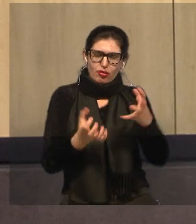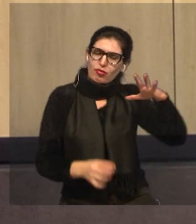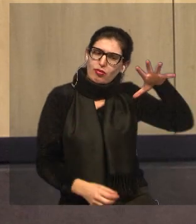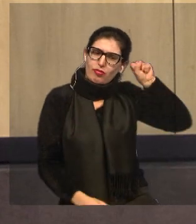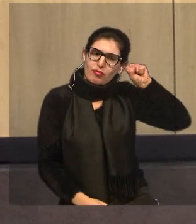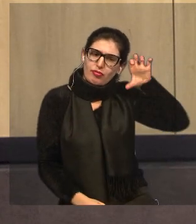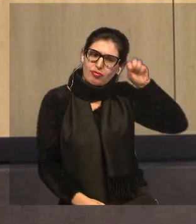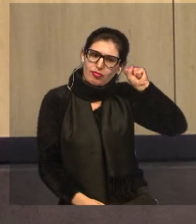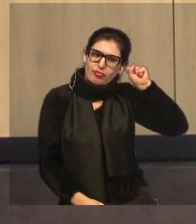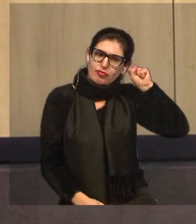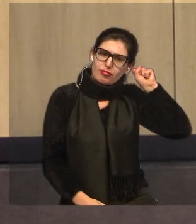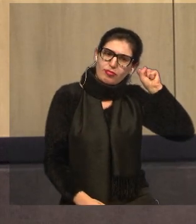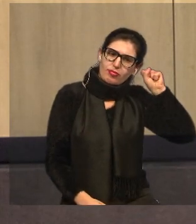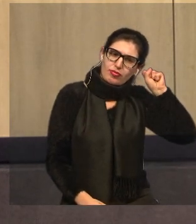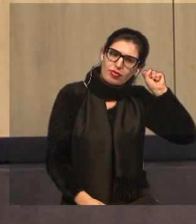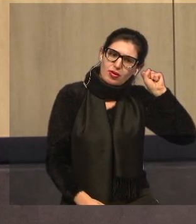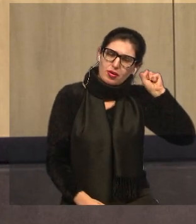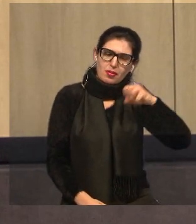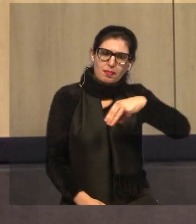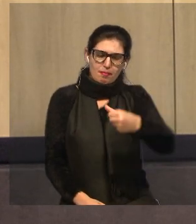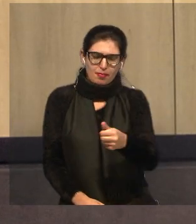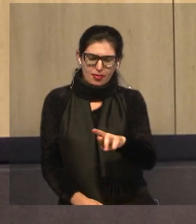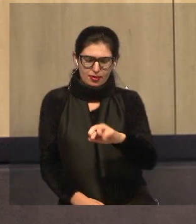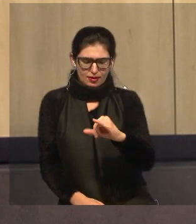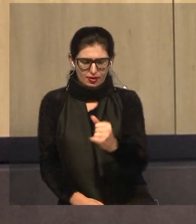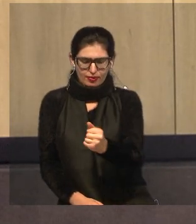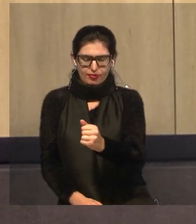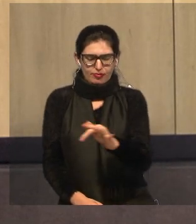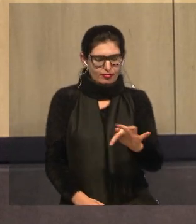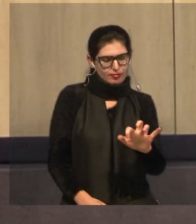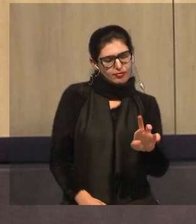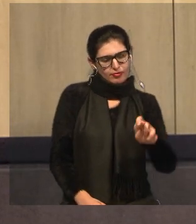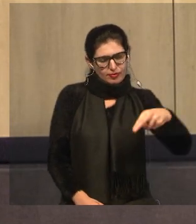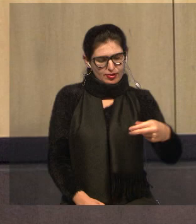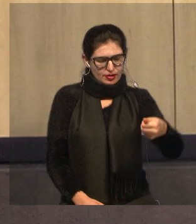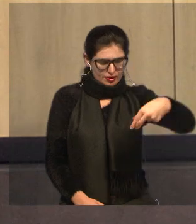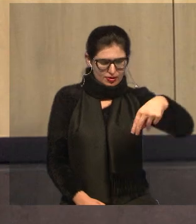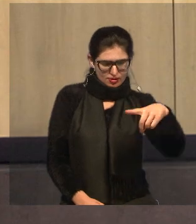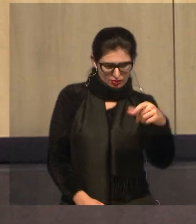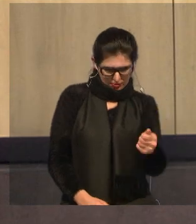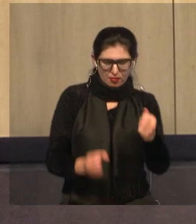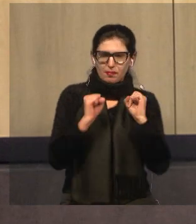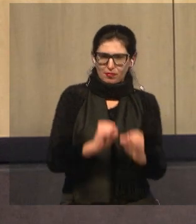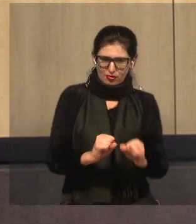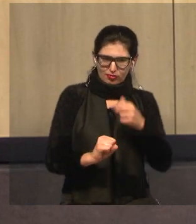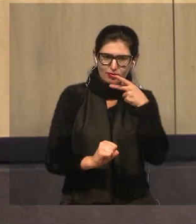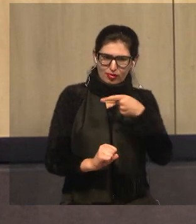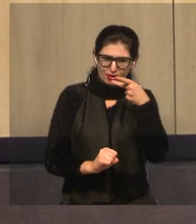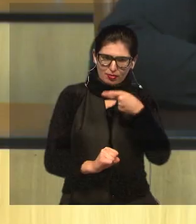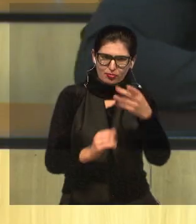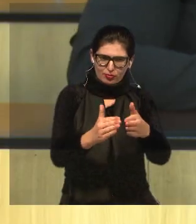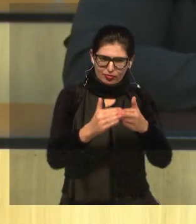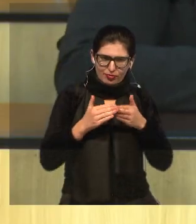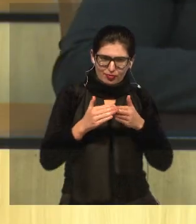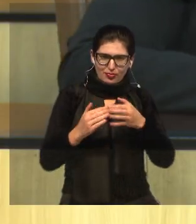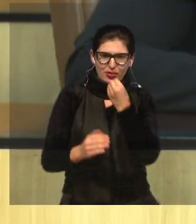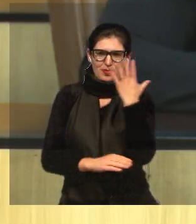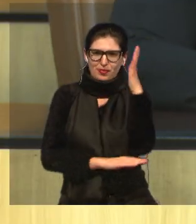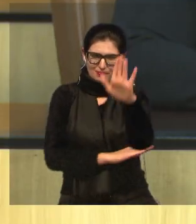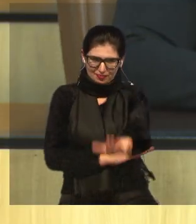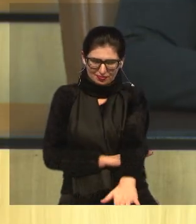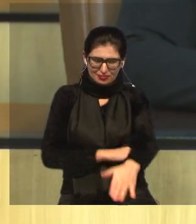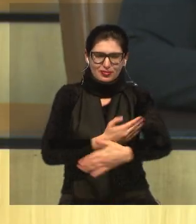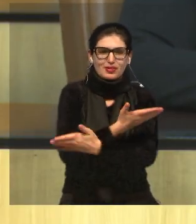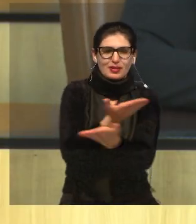Maria Fernanda e depois fazer as minhas considerações. Por gentileza, Maria Fernanda. Boa tarde a